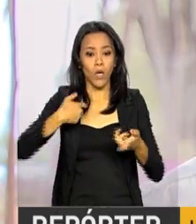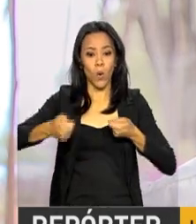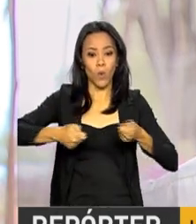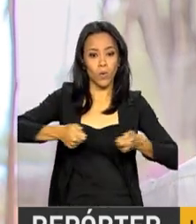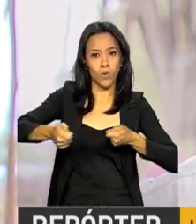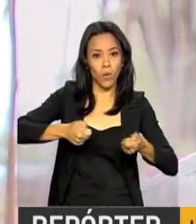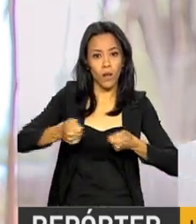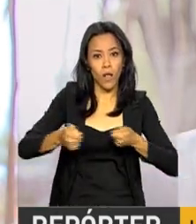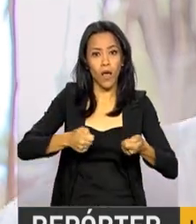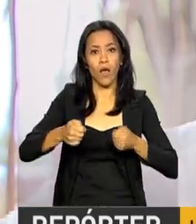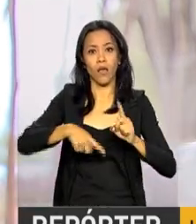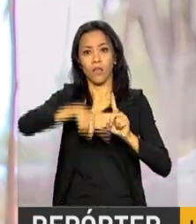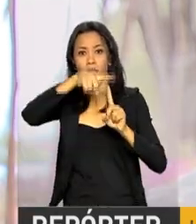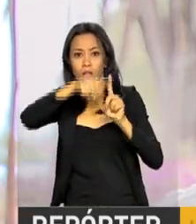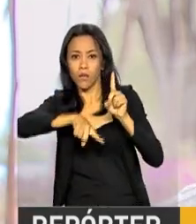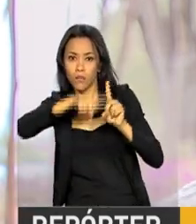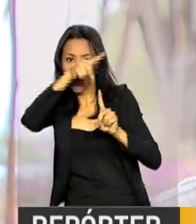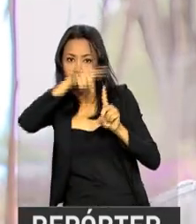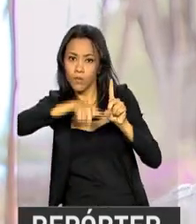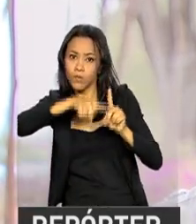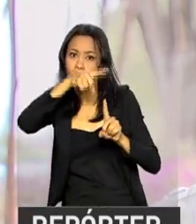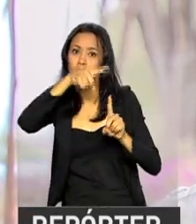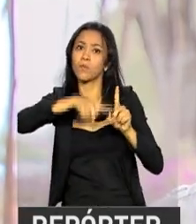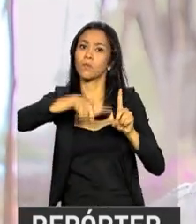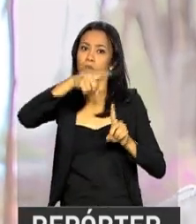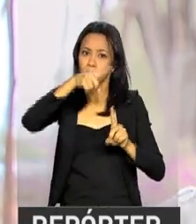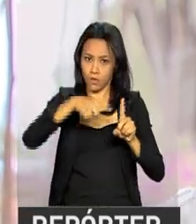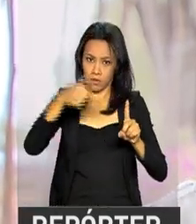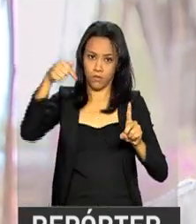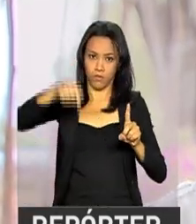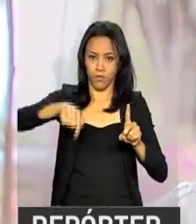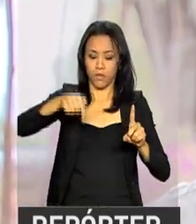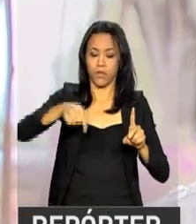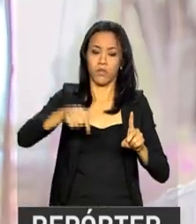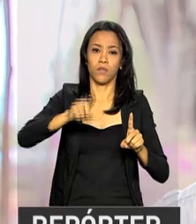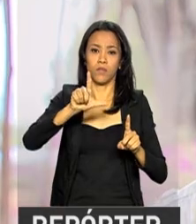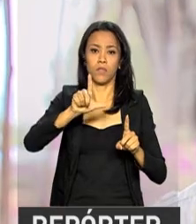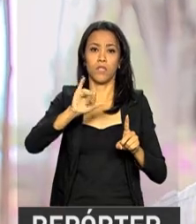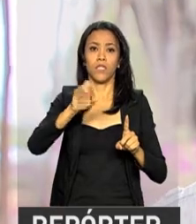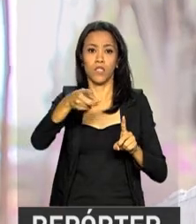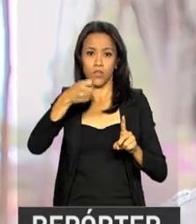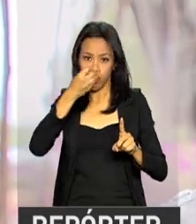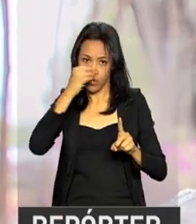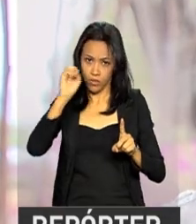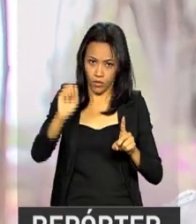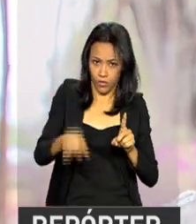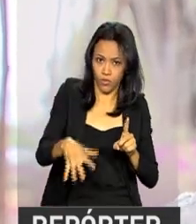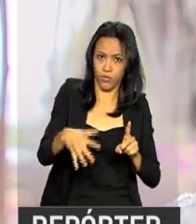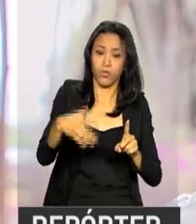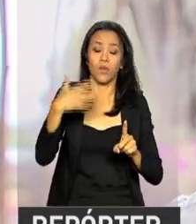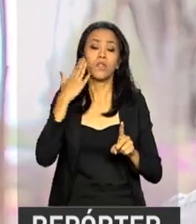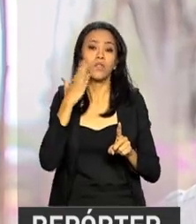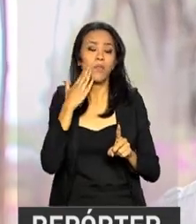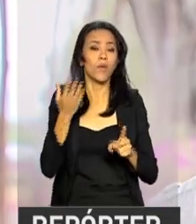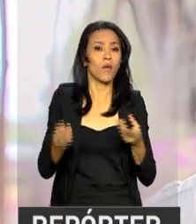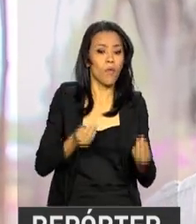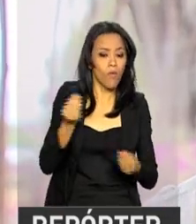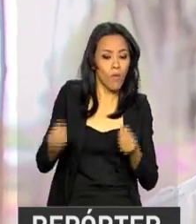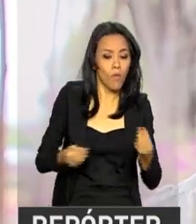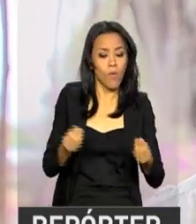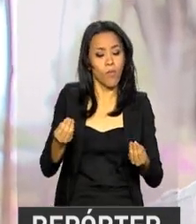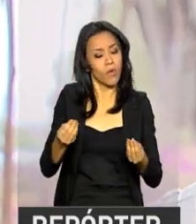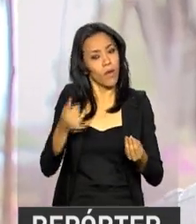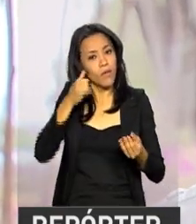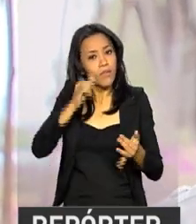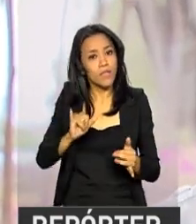atingir 11 tempo o período de temperatura alta mínimo né para higienizar o composto é eliminar riscos à